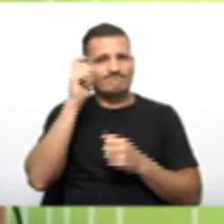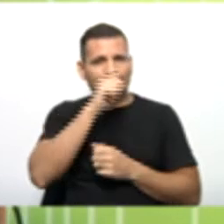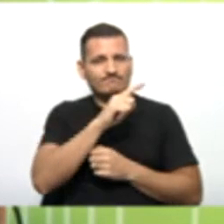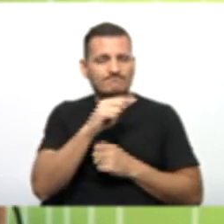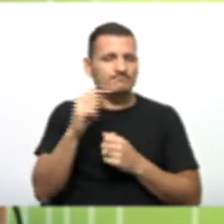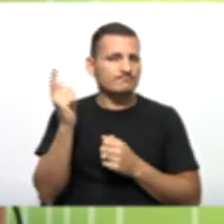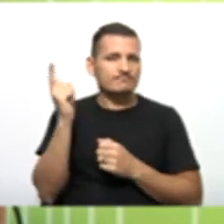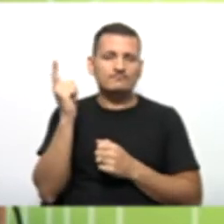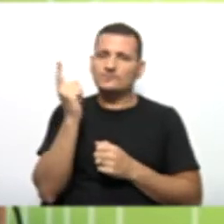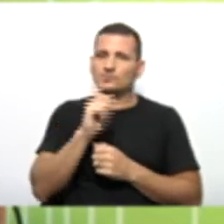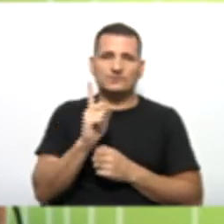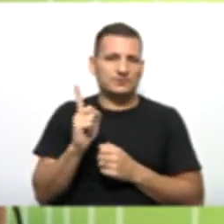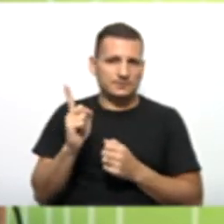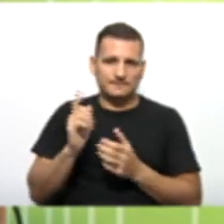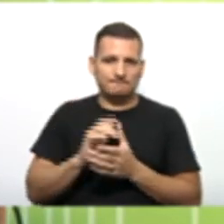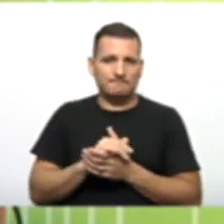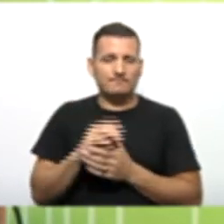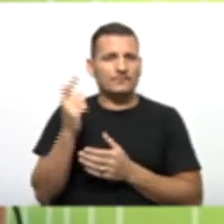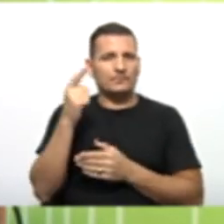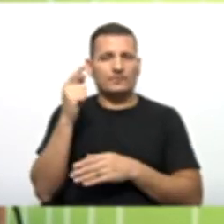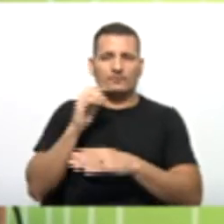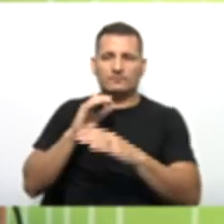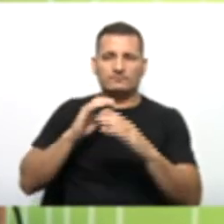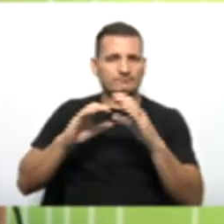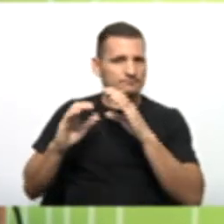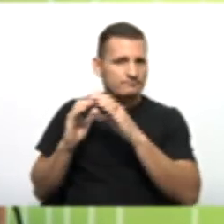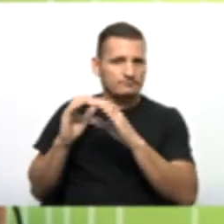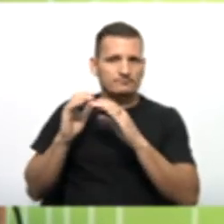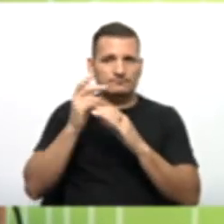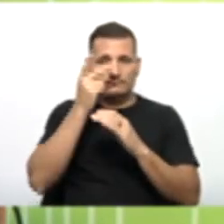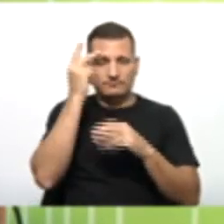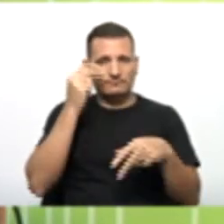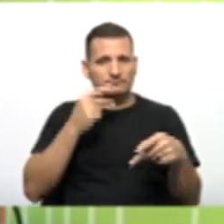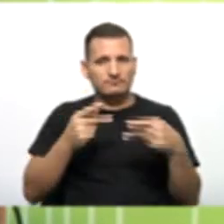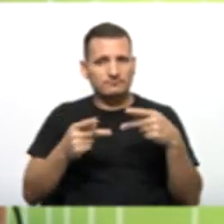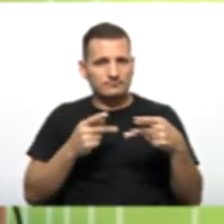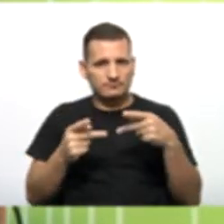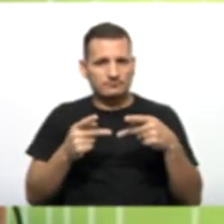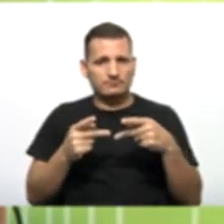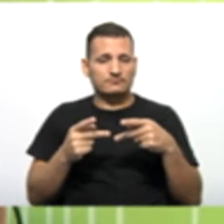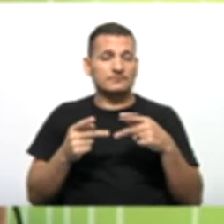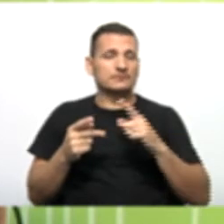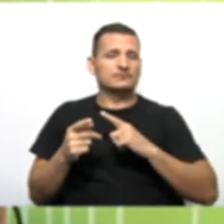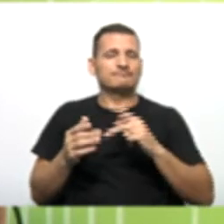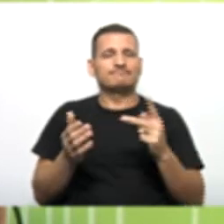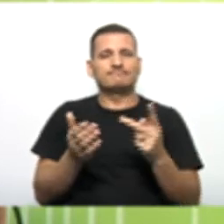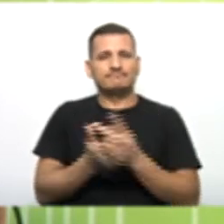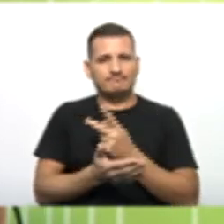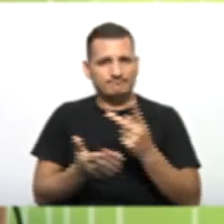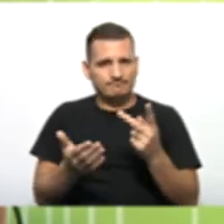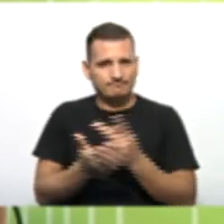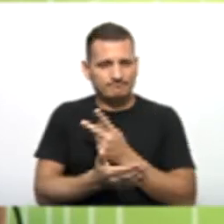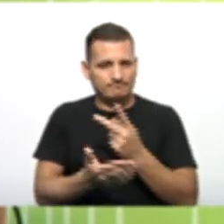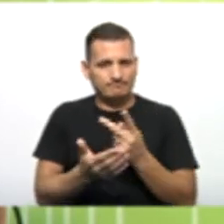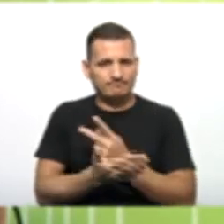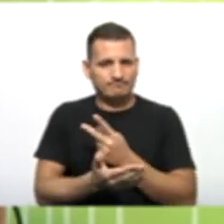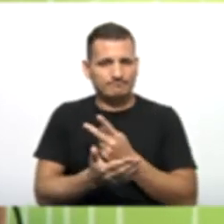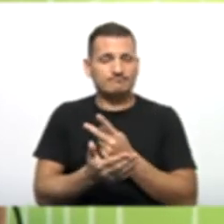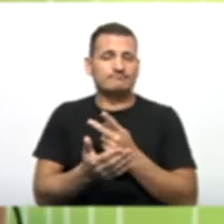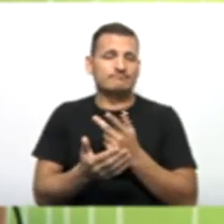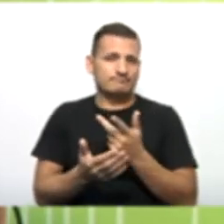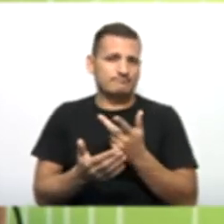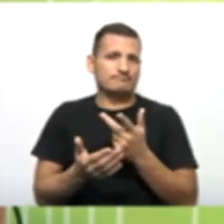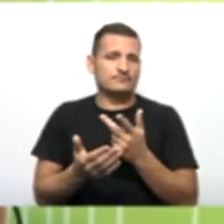não consegue se comunicar com as pessoas no meu projeto, e aí eu tenho um grande erro, e por incrível que pareça, a gente